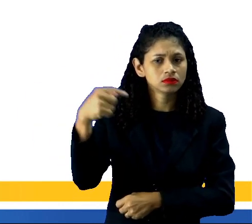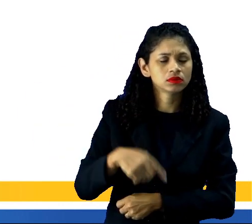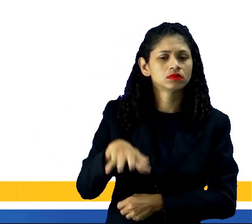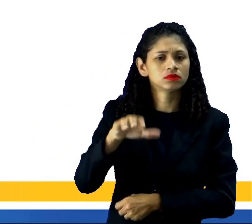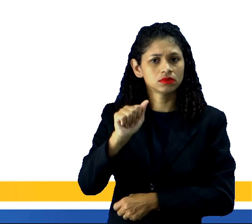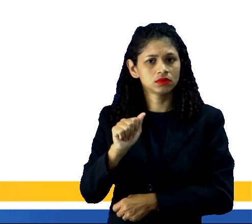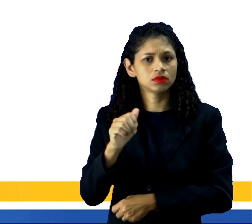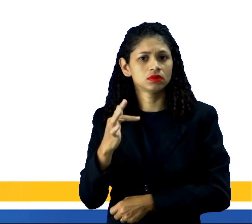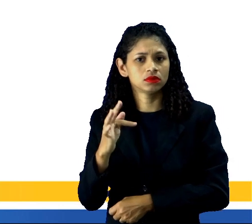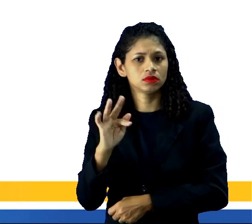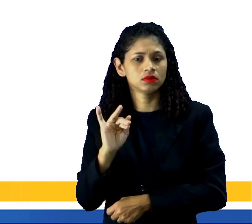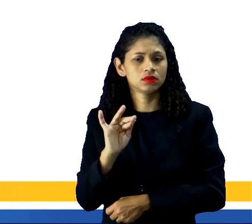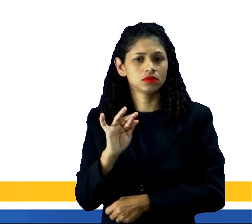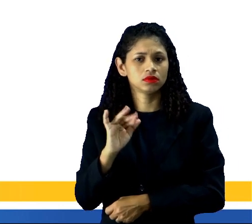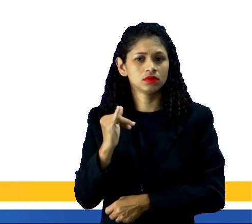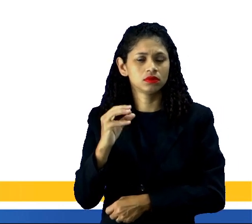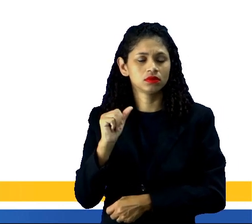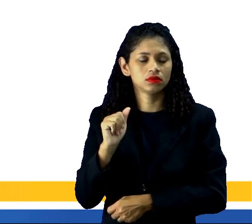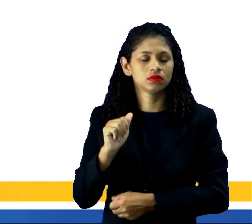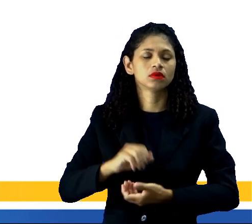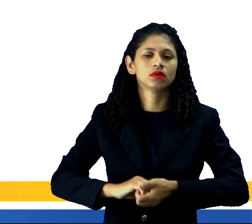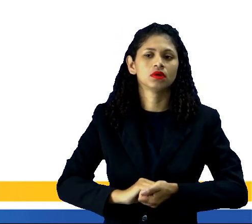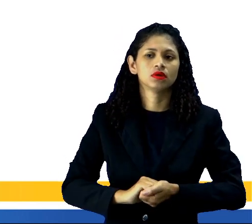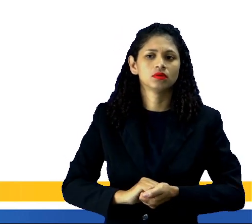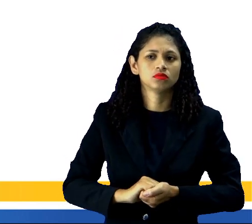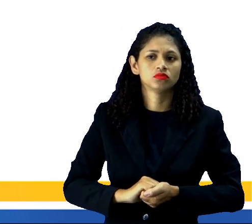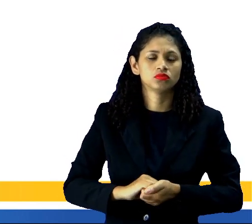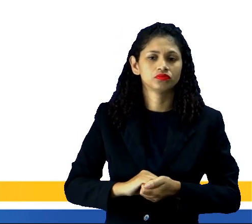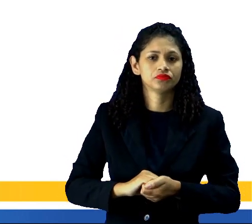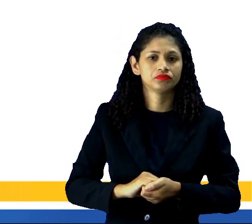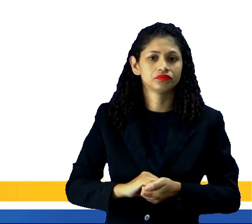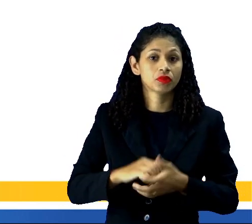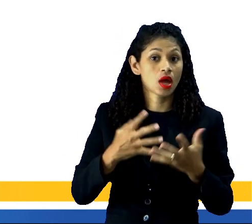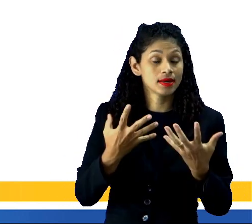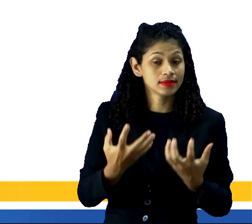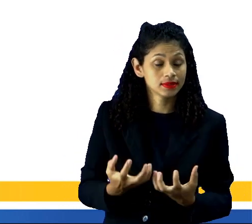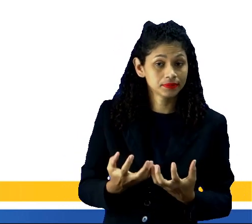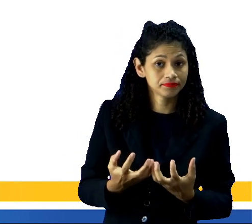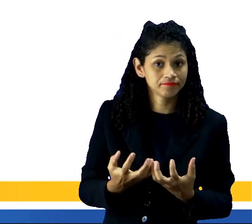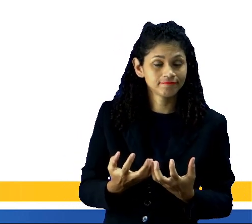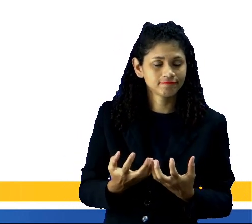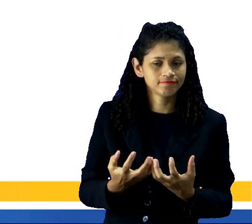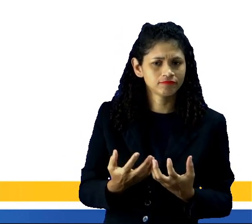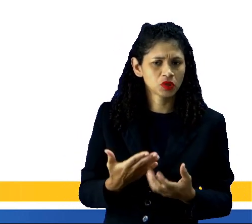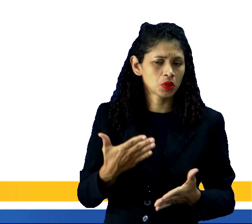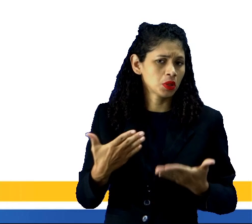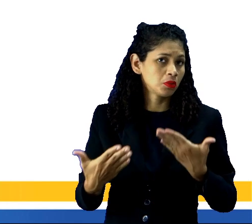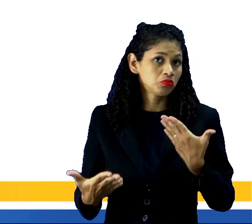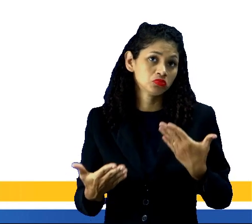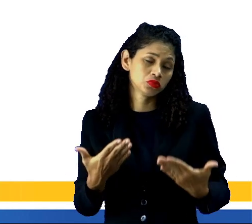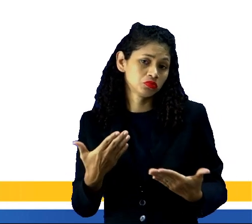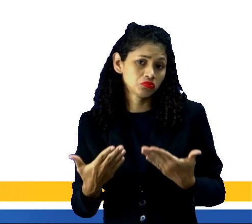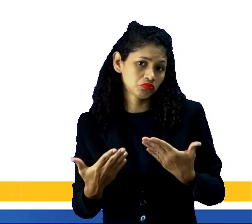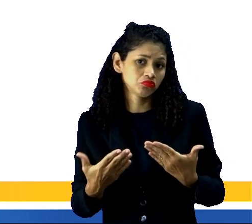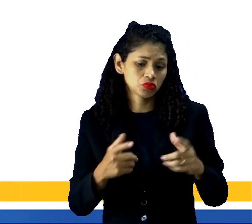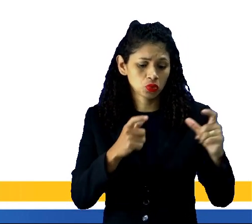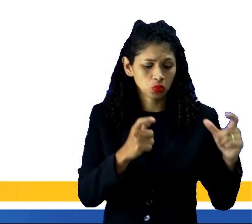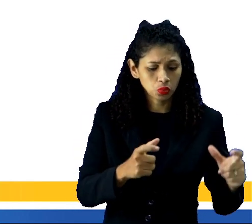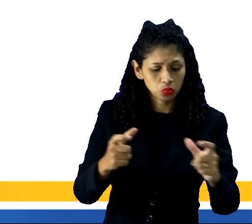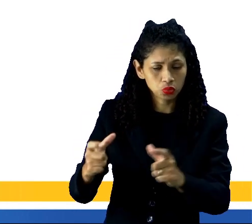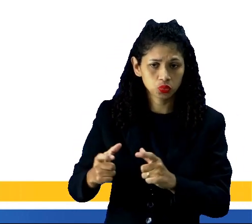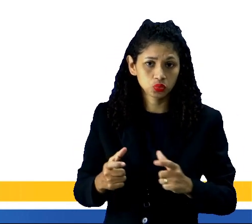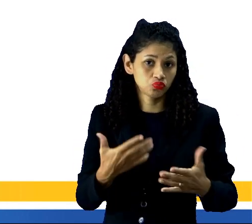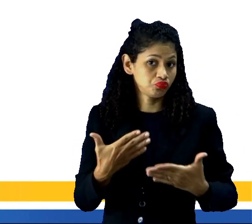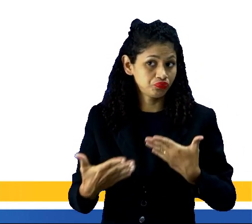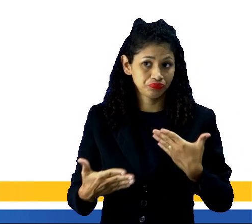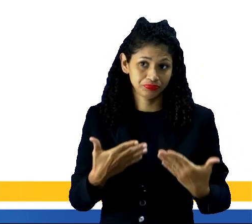cidades. A proporção de desembarque de escravos em cada porto variou ali ao longo desses